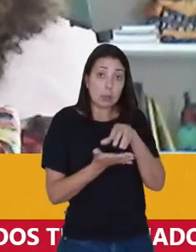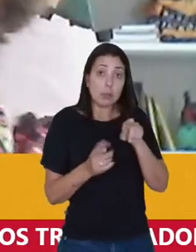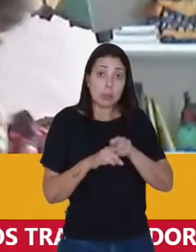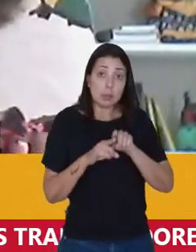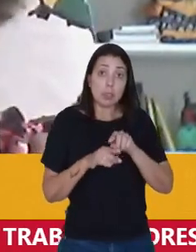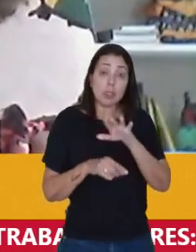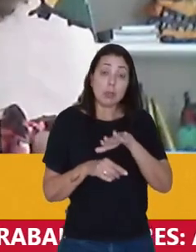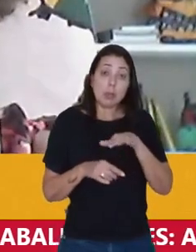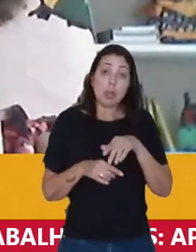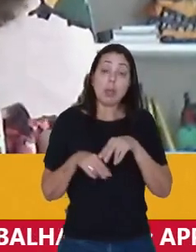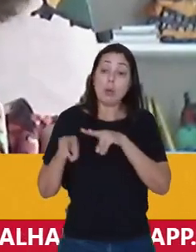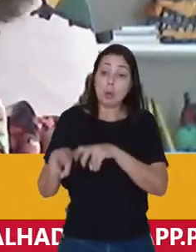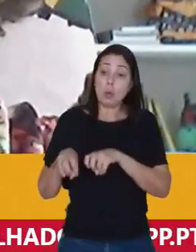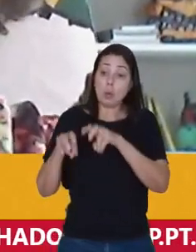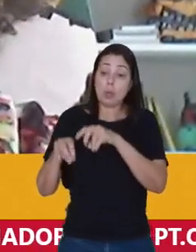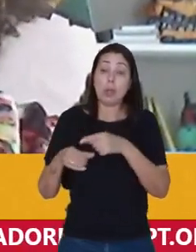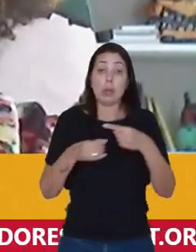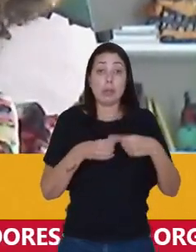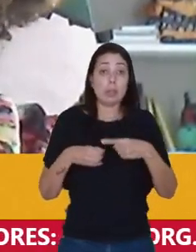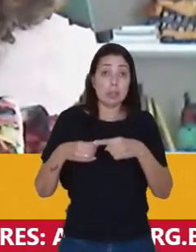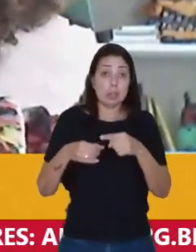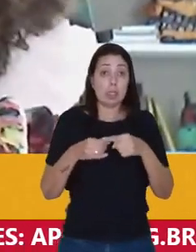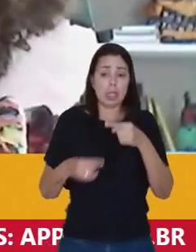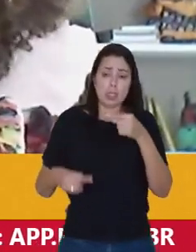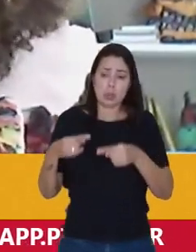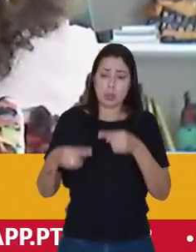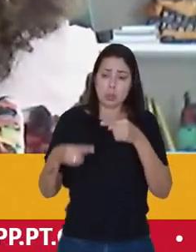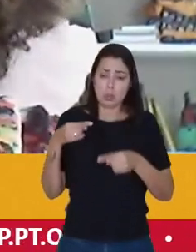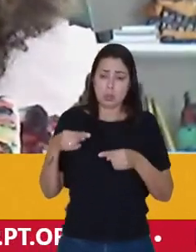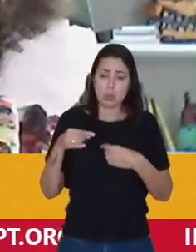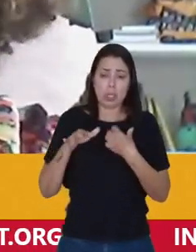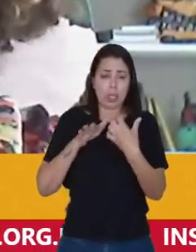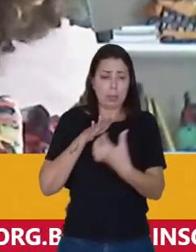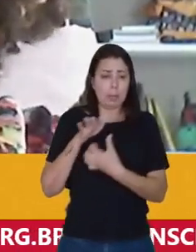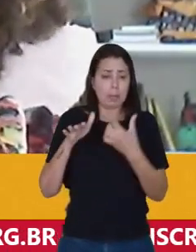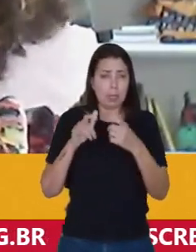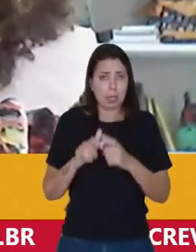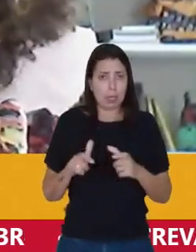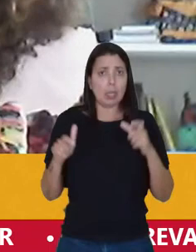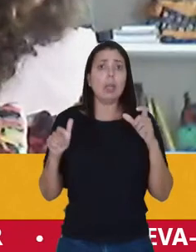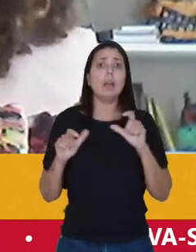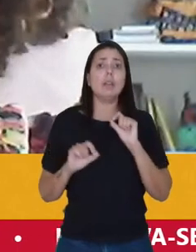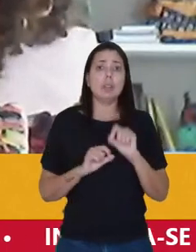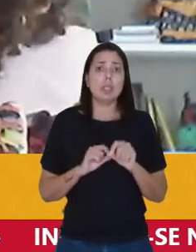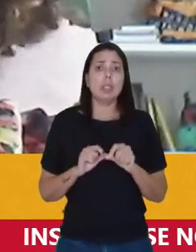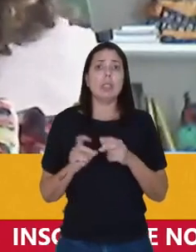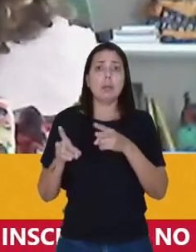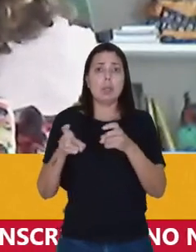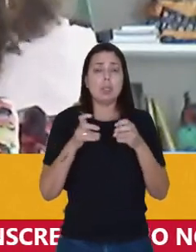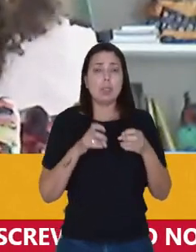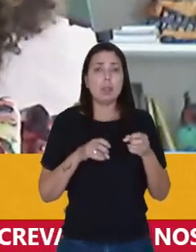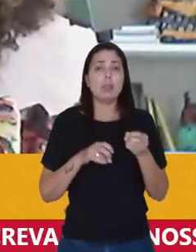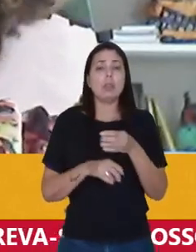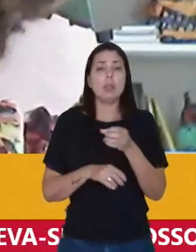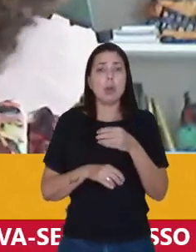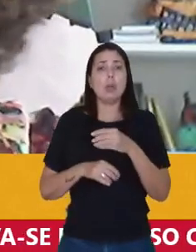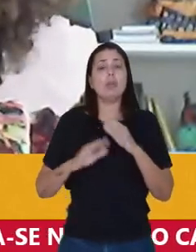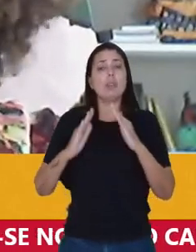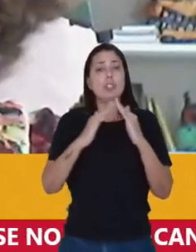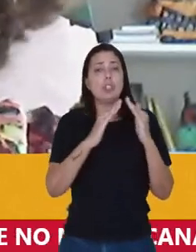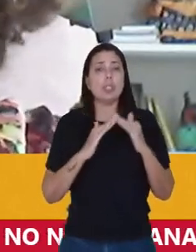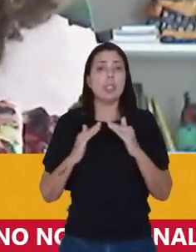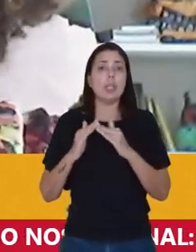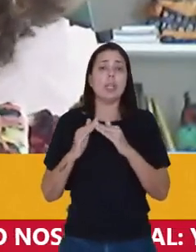urbano, a disputa é com os grandes empreendimentos, com a especulação imobiliária, com